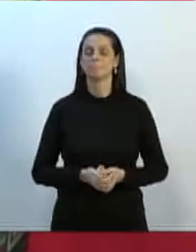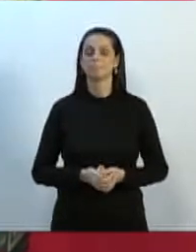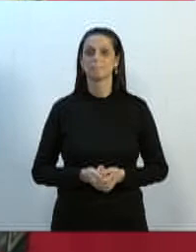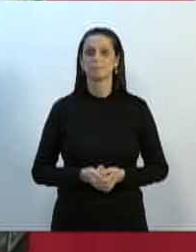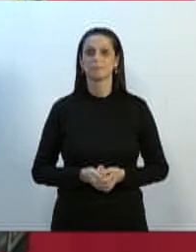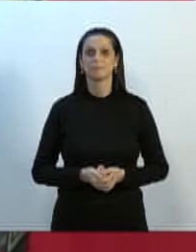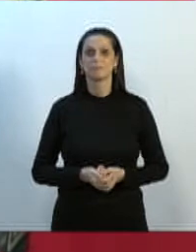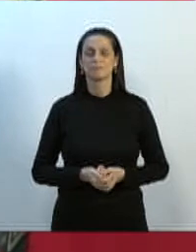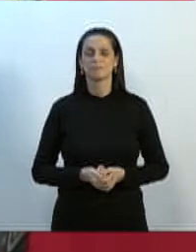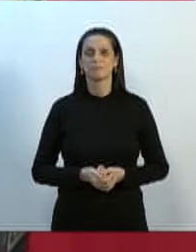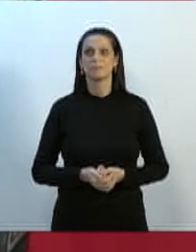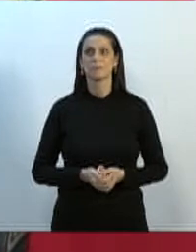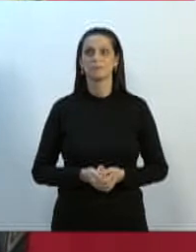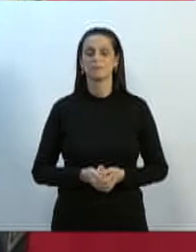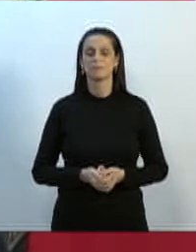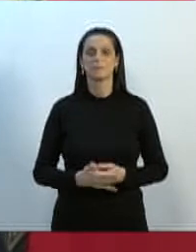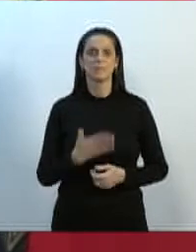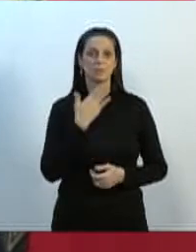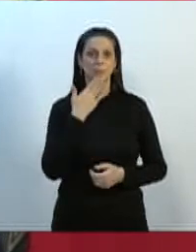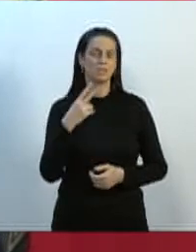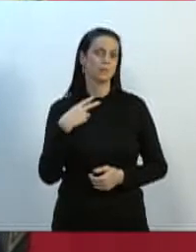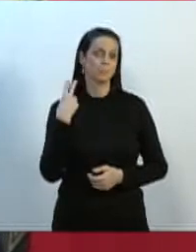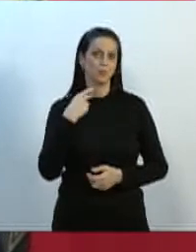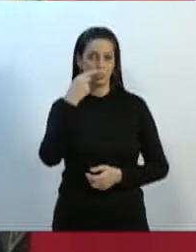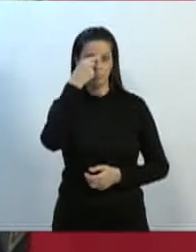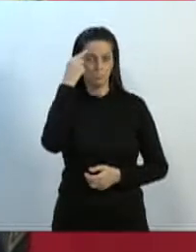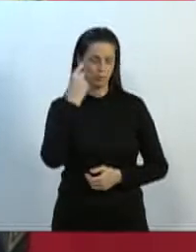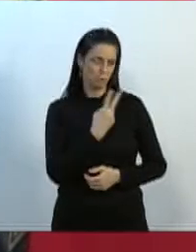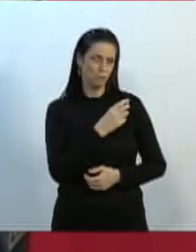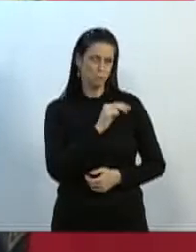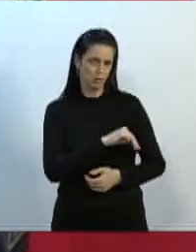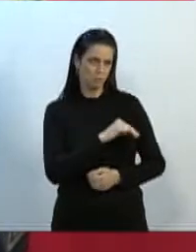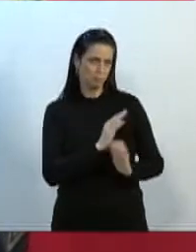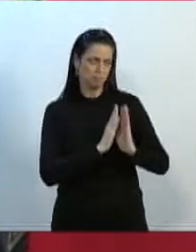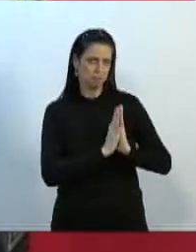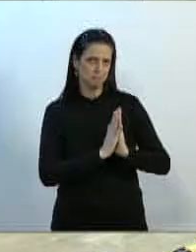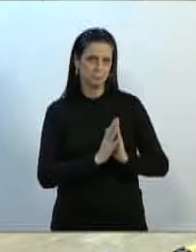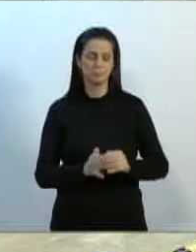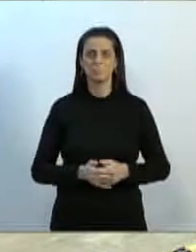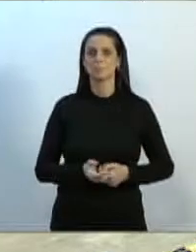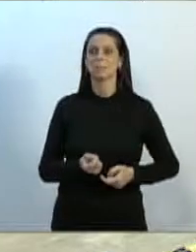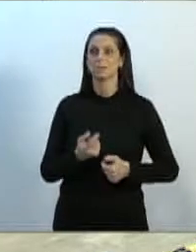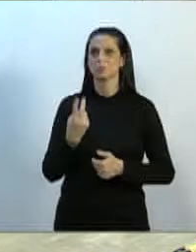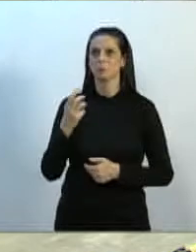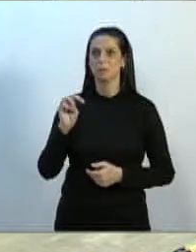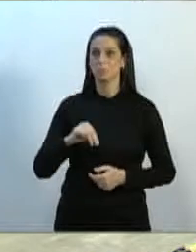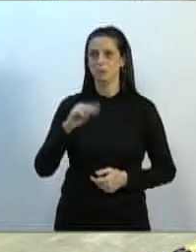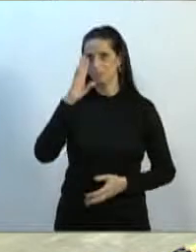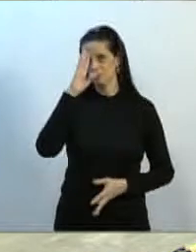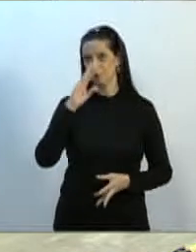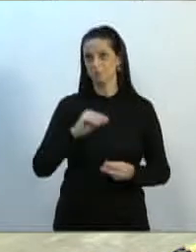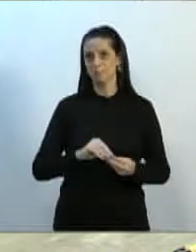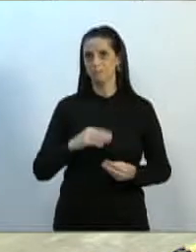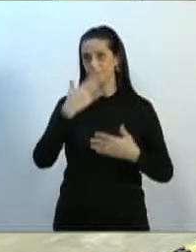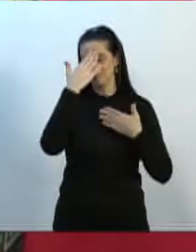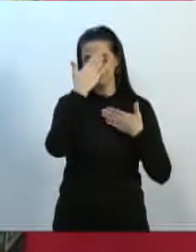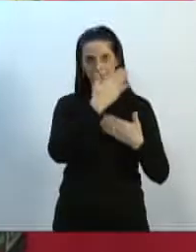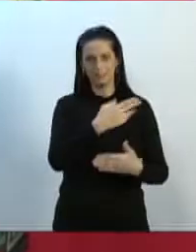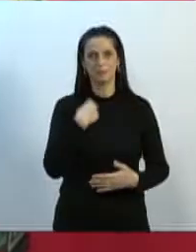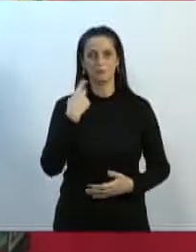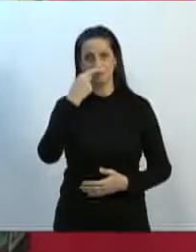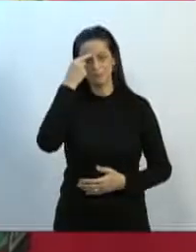requerer, vereador Ito, 2 minutos, por gentileza. Mais 2 minutos, vereador. Obrigado, vereador Ito.